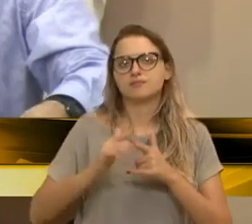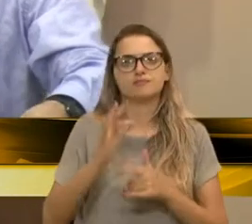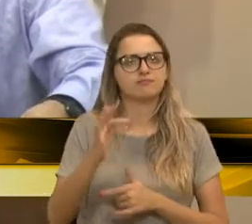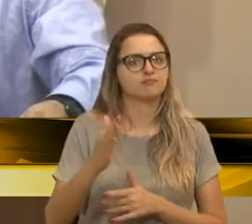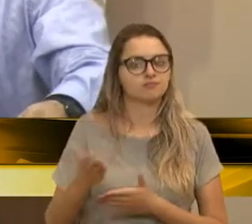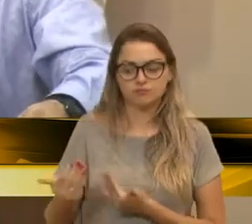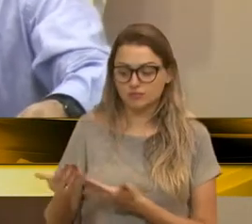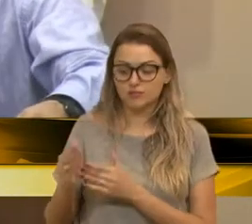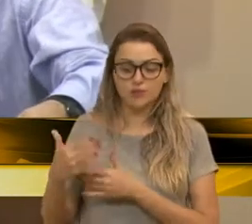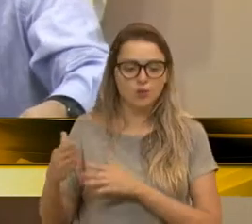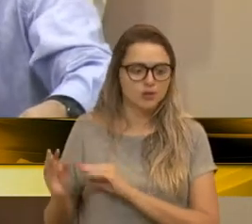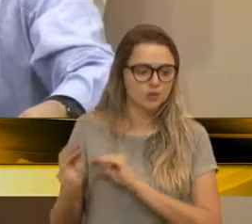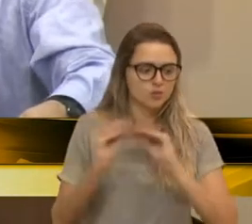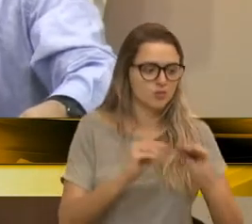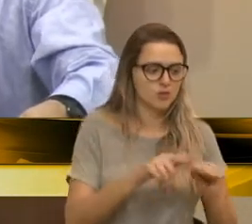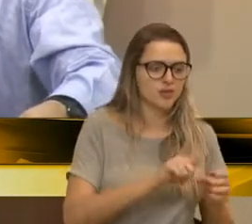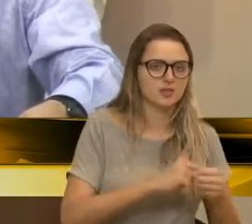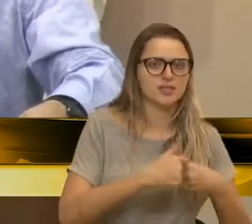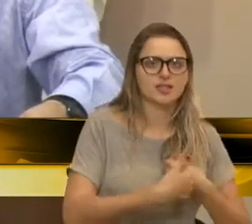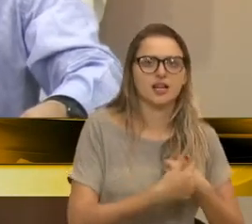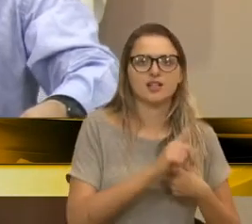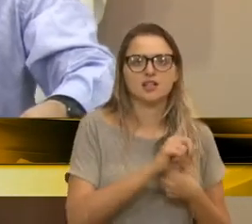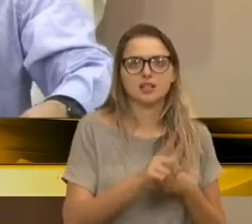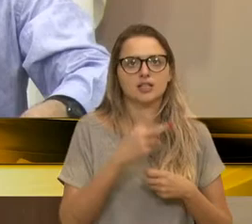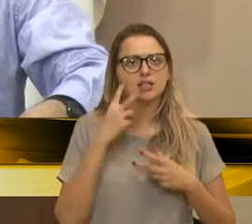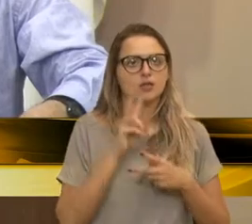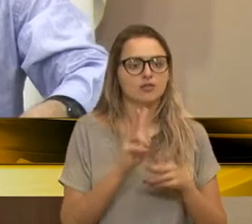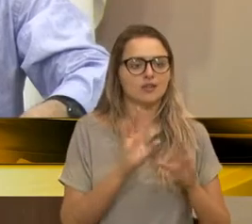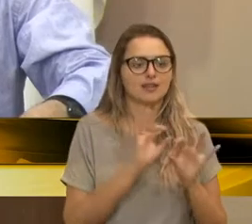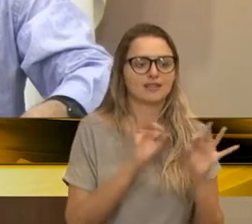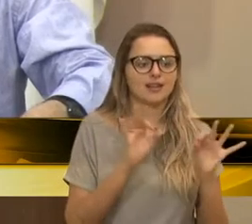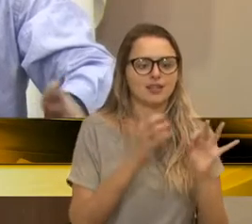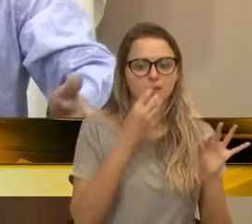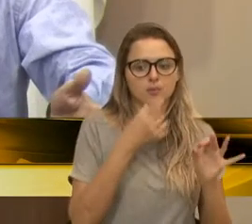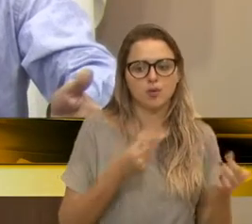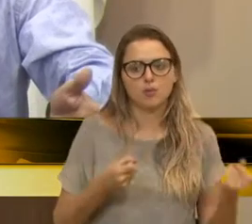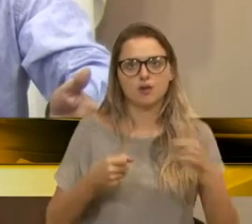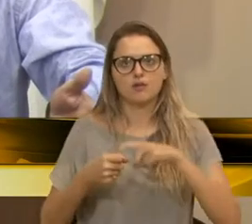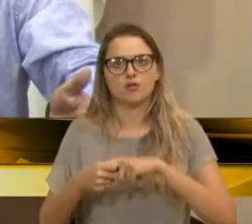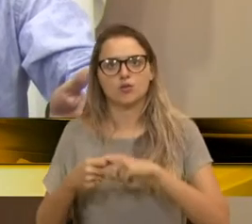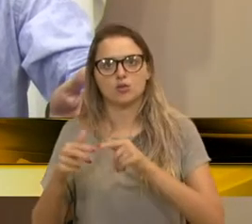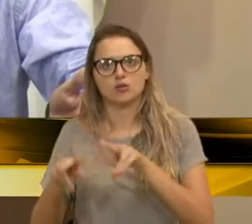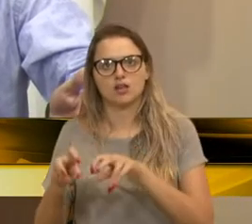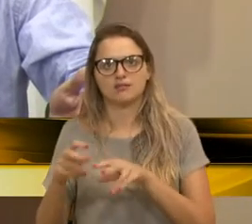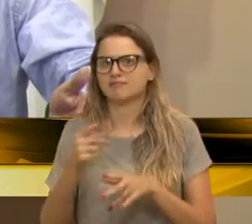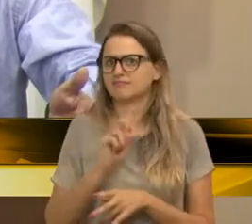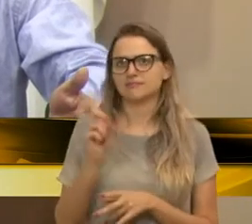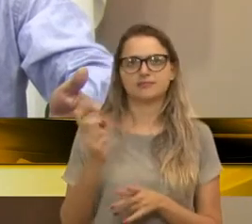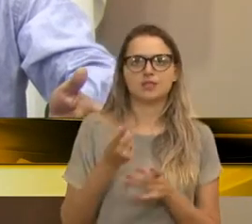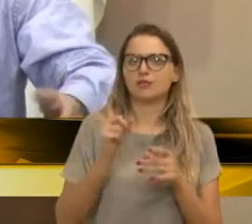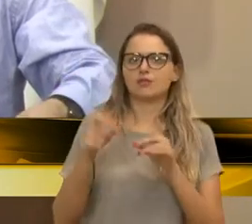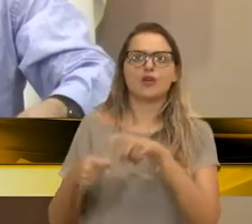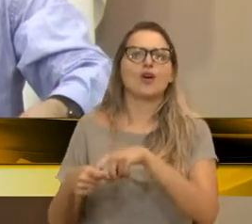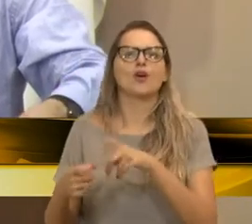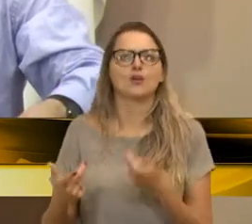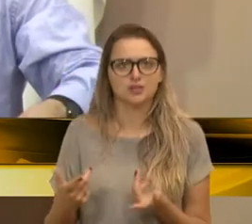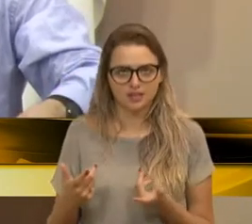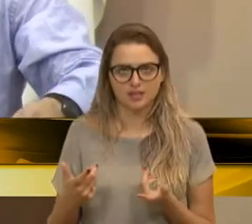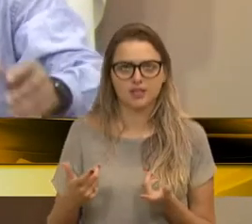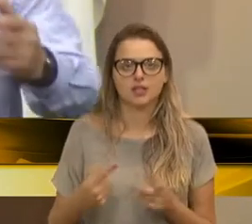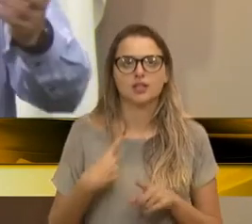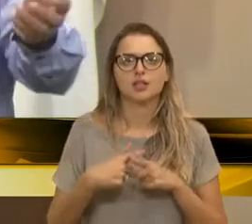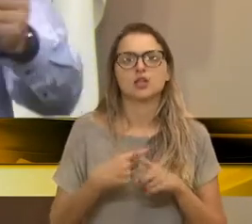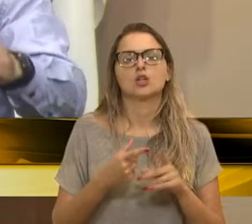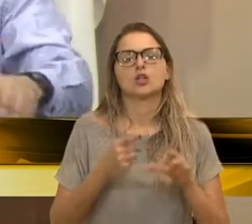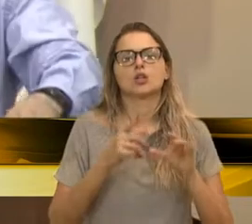jovem, quando vem para a cidade, não vê, enfim, uma motivação de voltar, será sem dúvida que eles vão voltar. A todo momento no